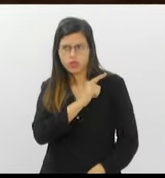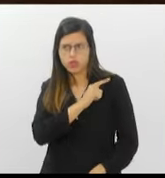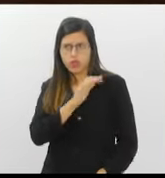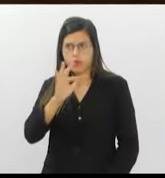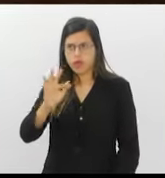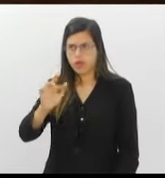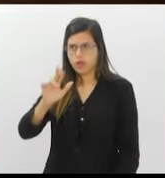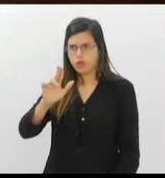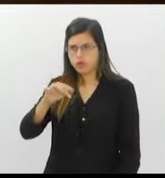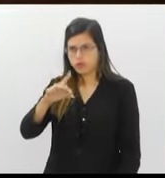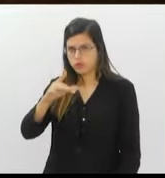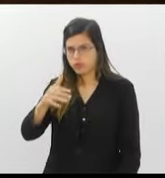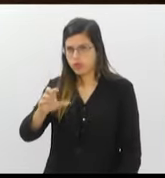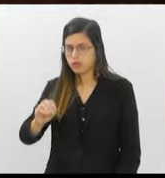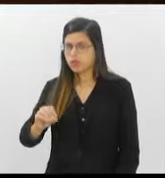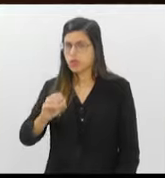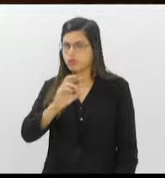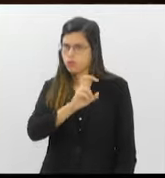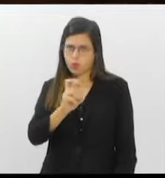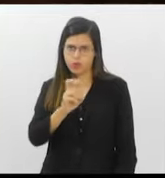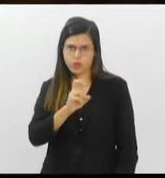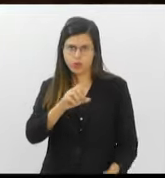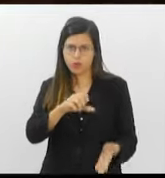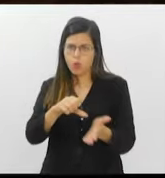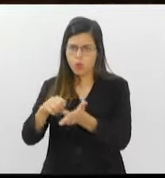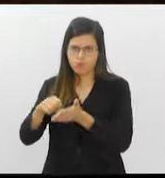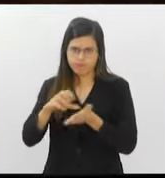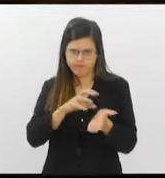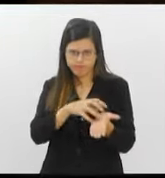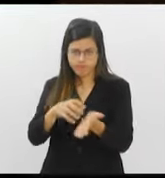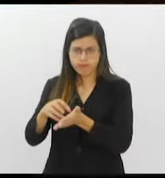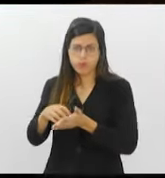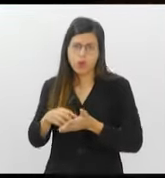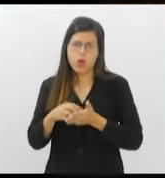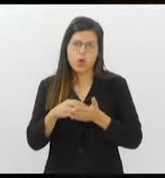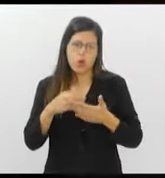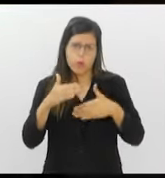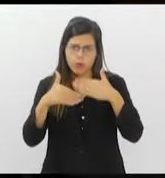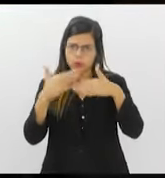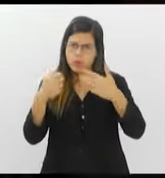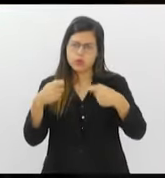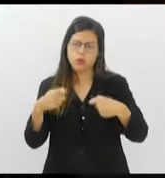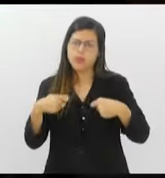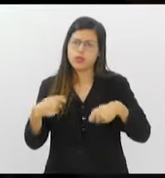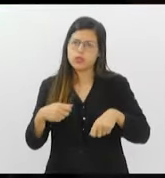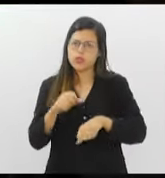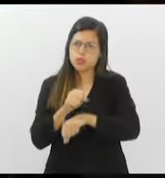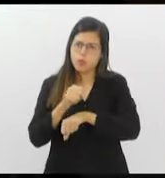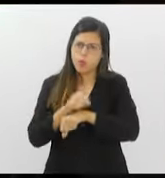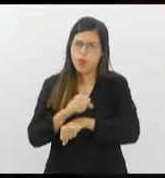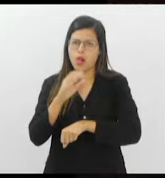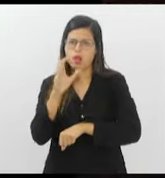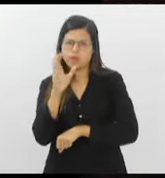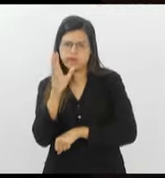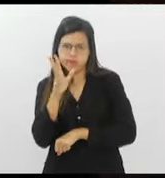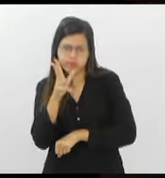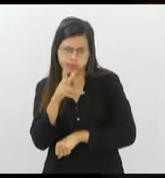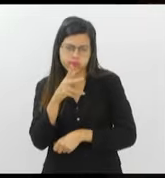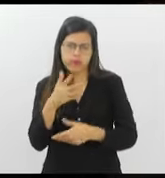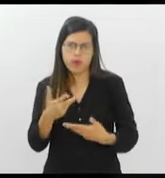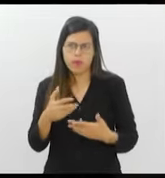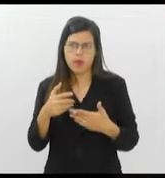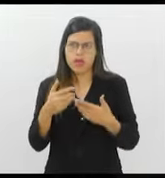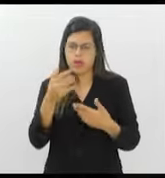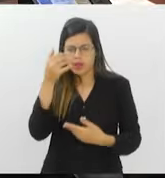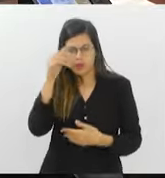fundação 55 unidades. É um processo irreversível que só precisa de um pouco mais de tempo para ser feito de forma organizada e sem prejuízo na